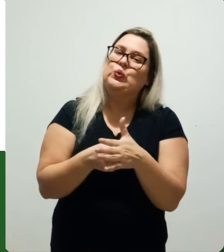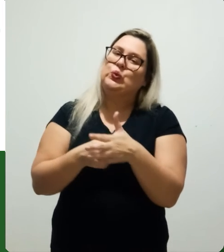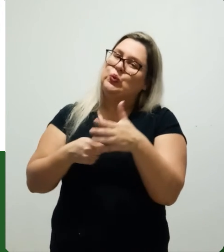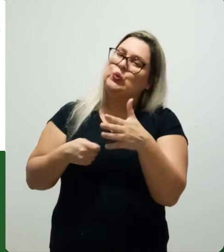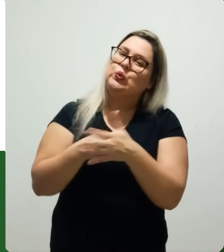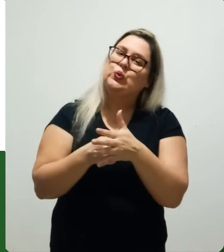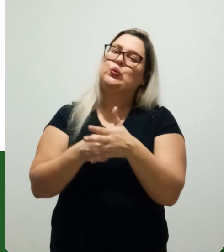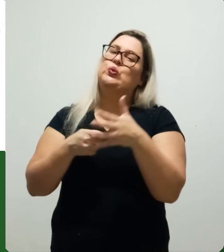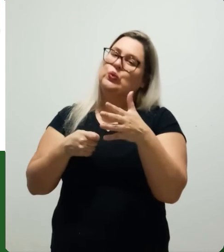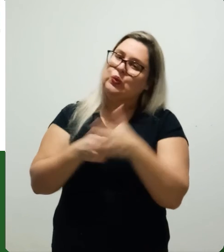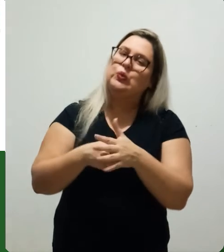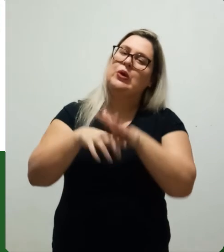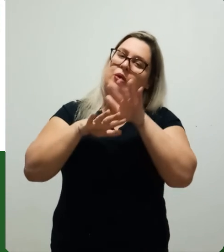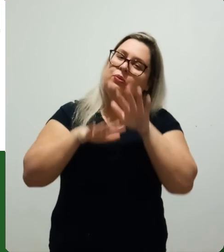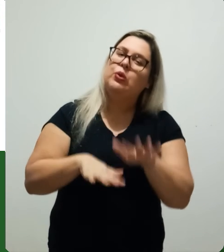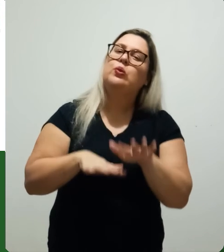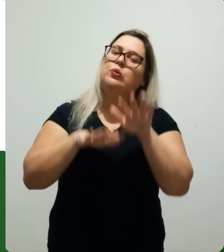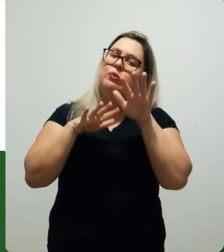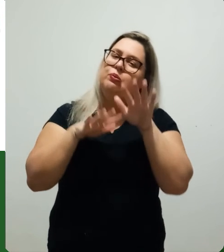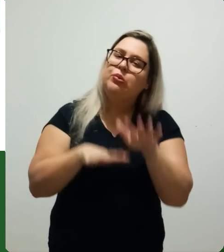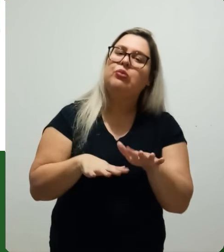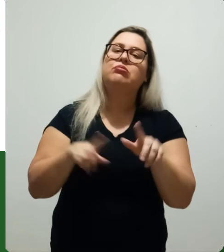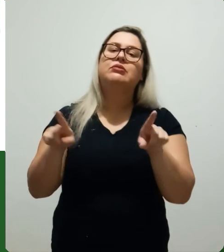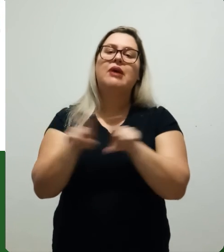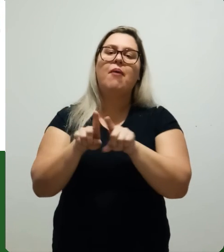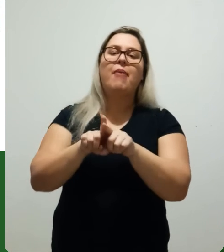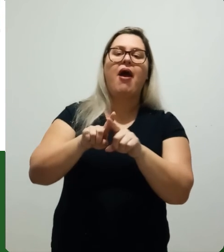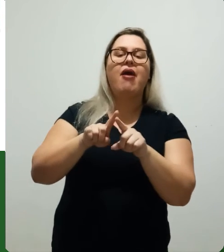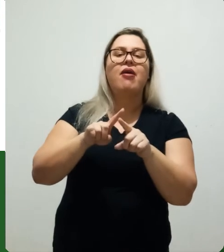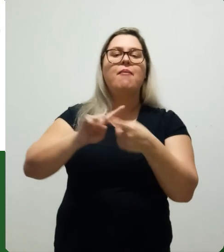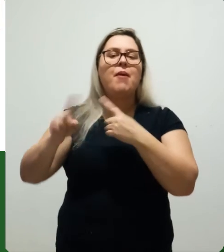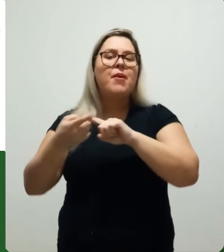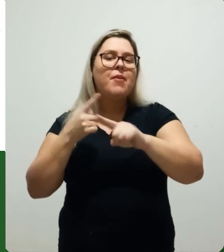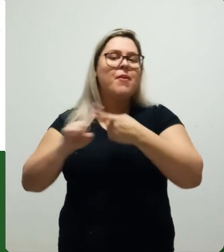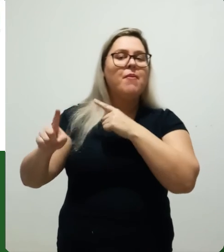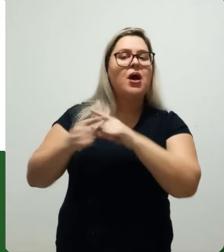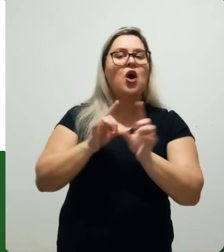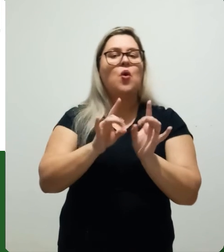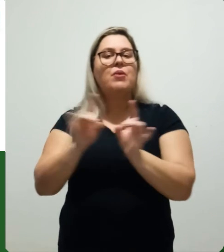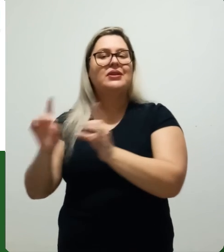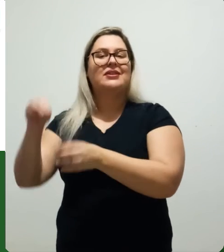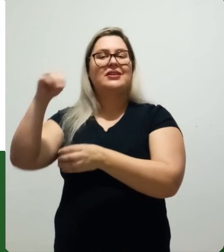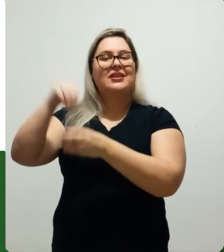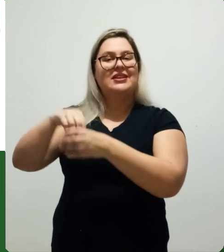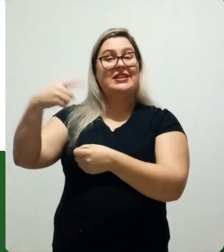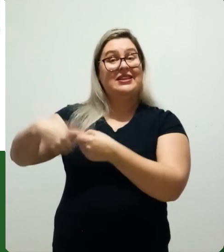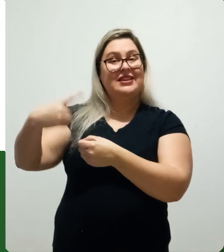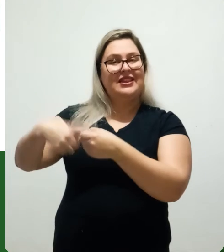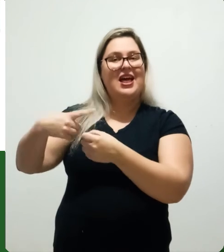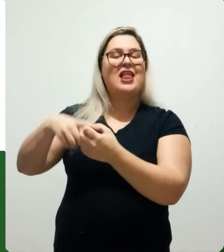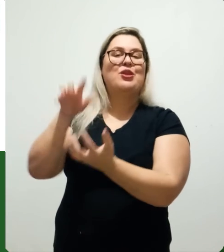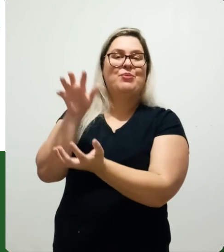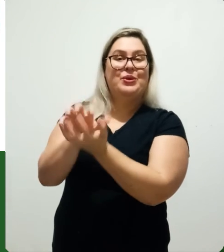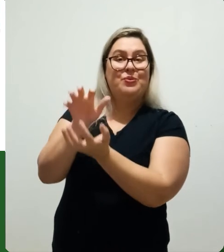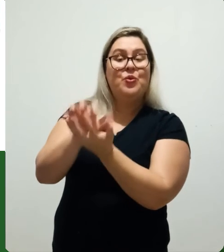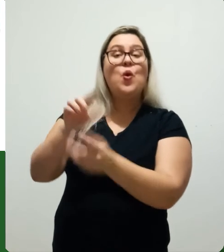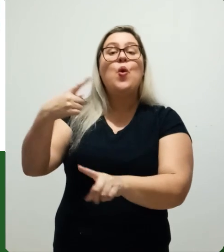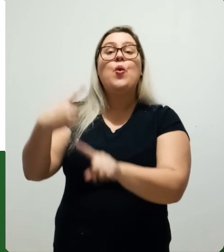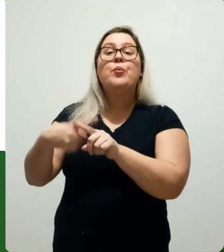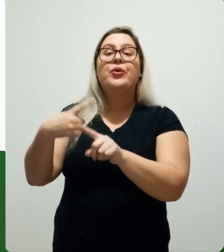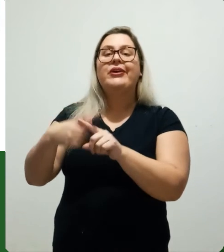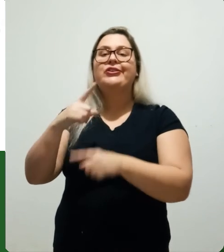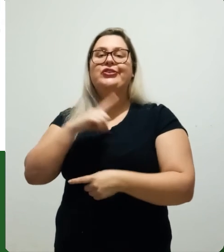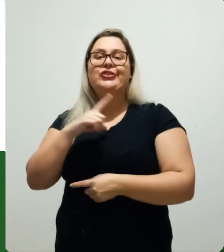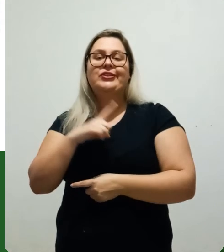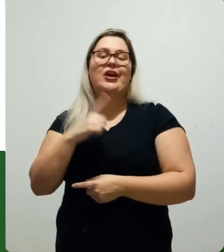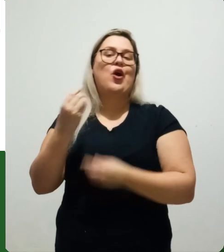por bastante tempo enfrentando as situações e fazendo articulações comerciais com a cidade de Pernambuco, porque na época